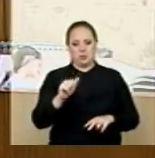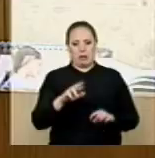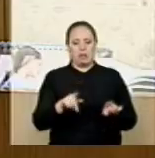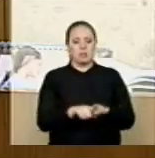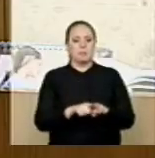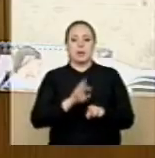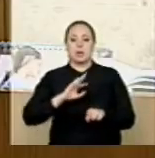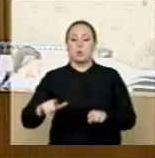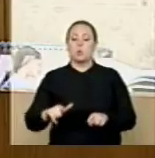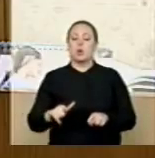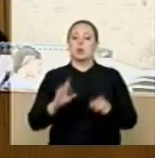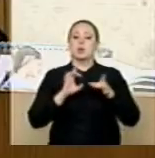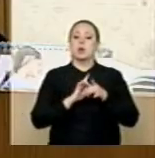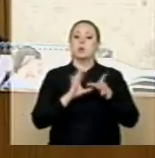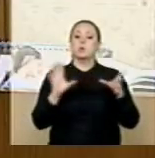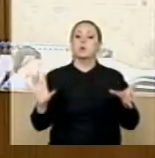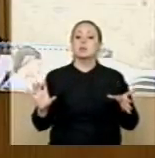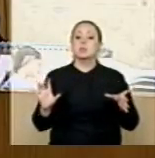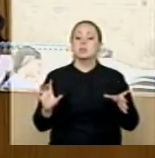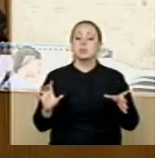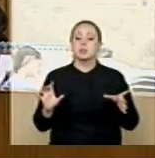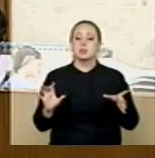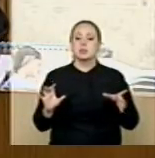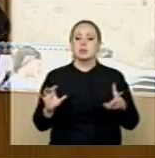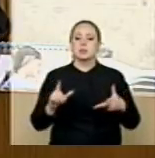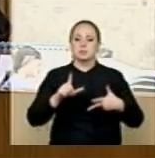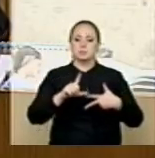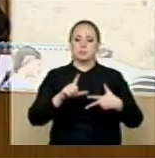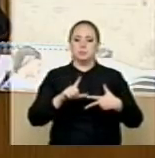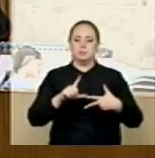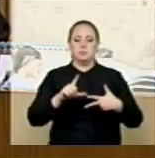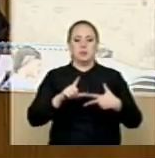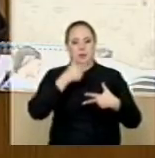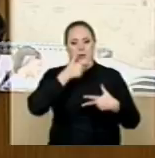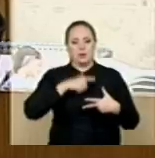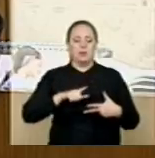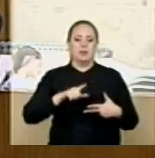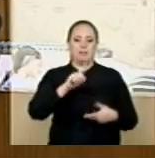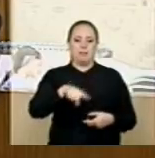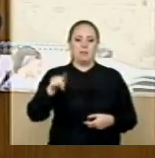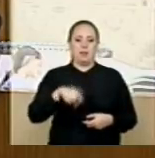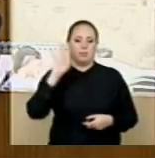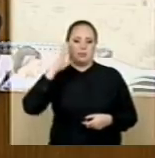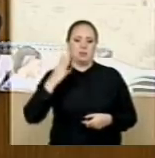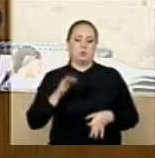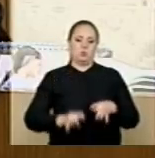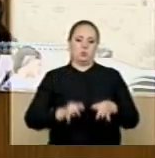tratava de autorização ao Poder Legislativo para revogar decisão judicial.